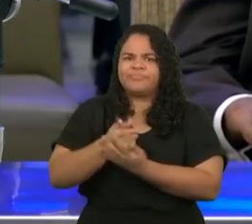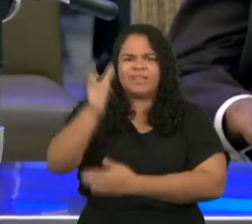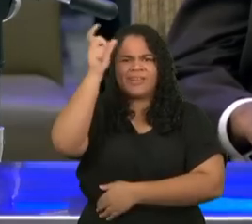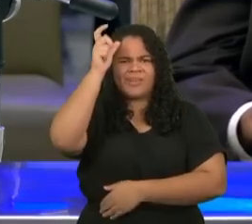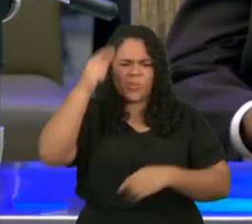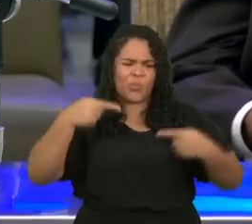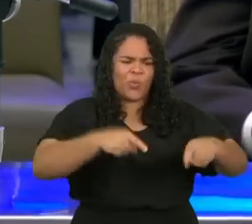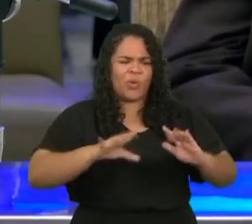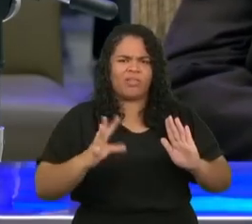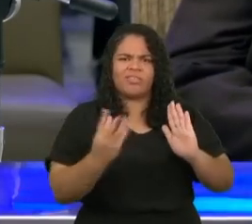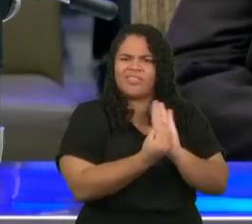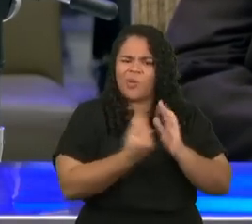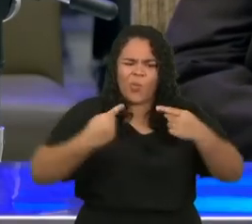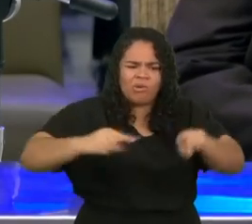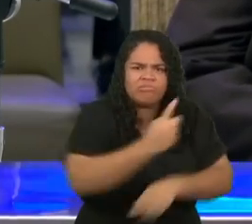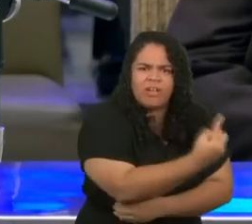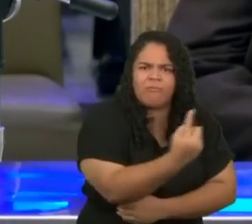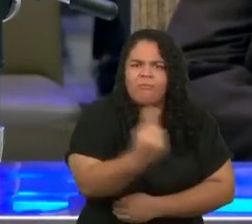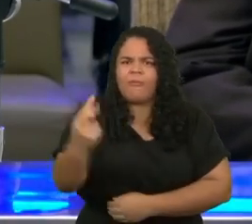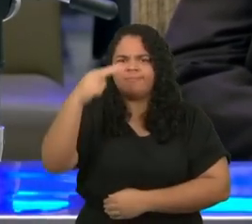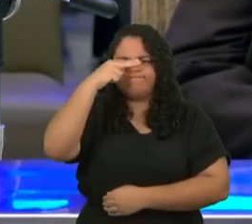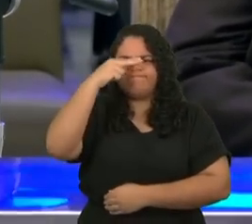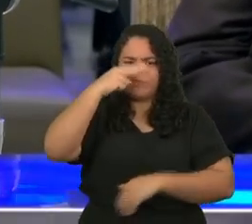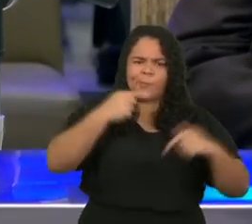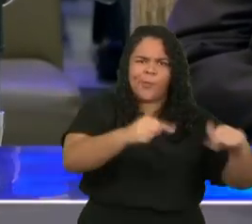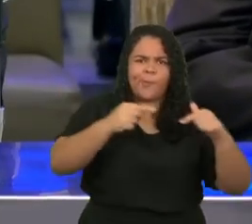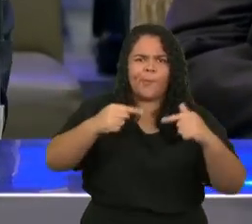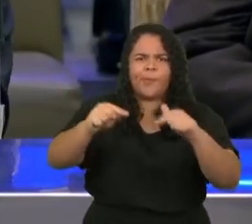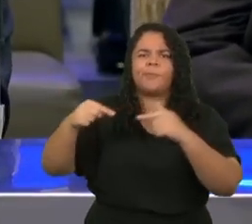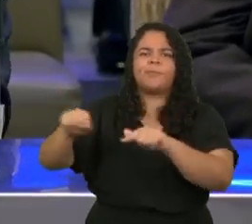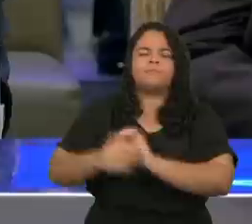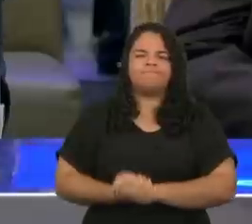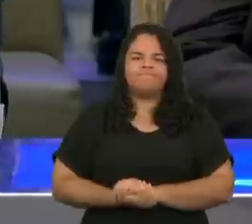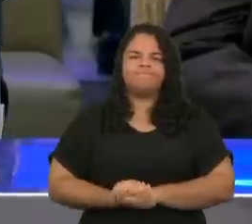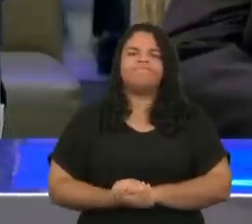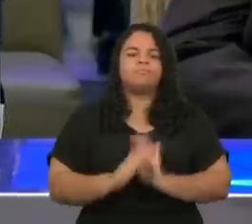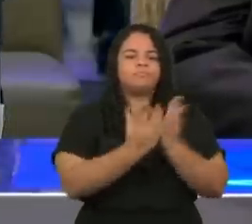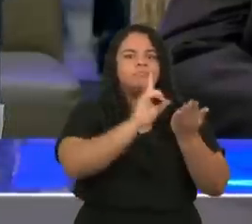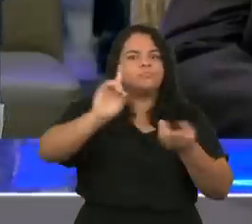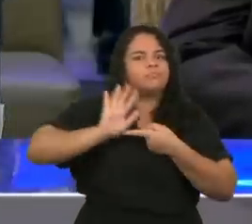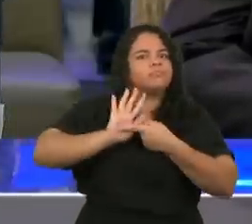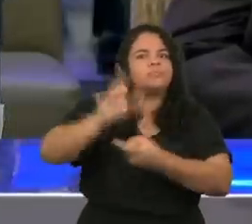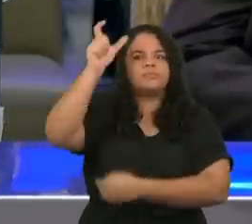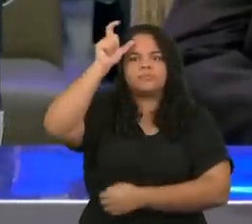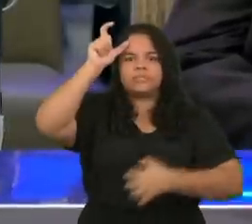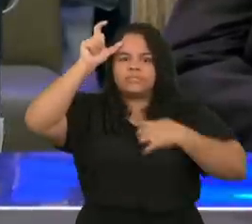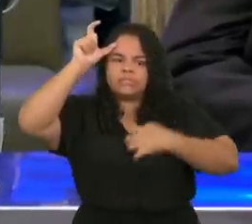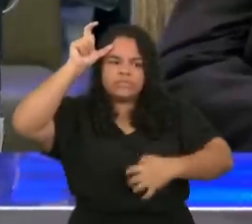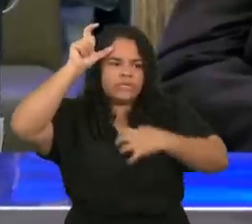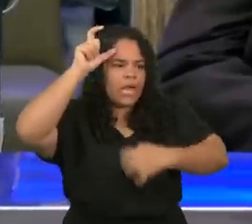crente individualmente eu Apóstolo disse que ele vive rugindo como Leão